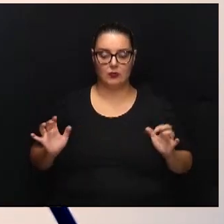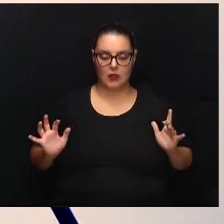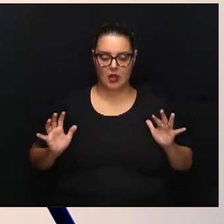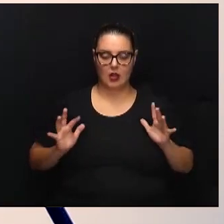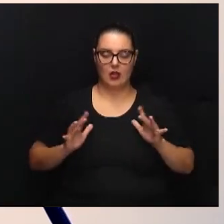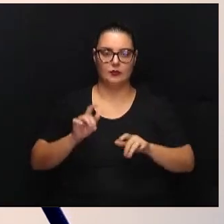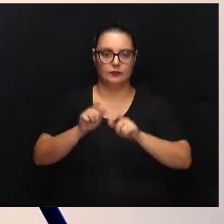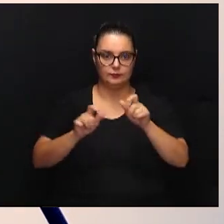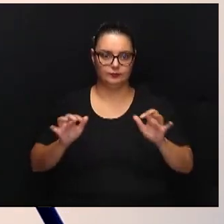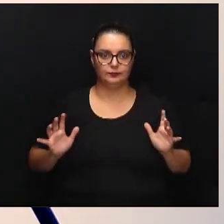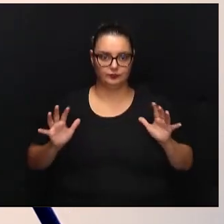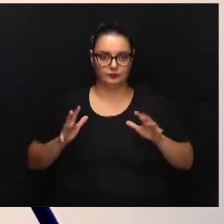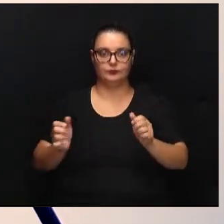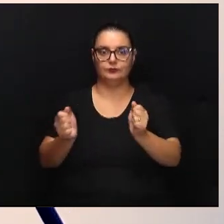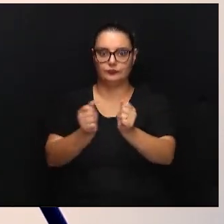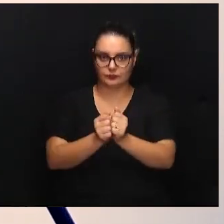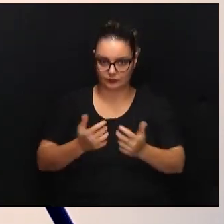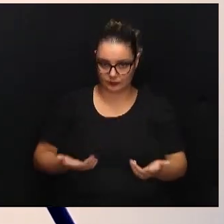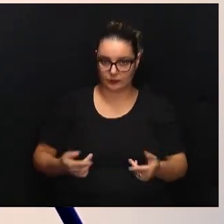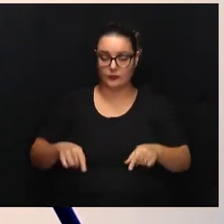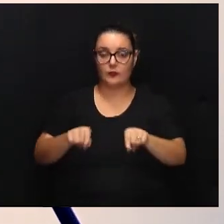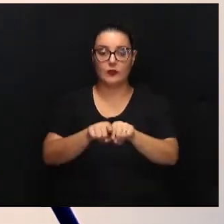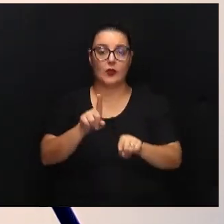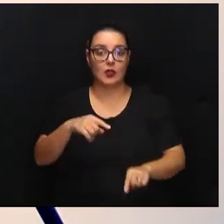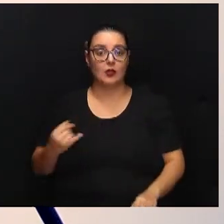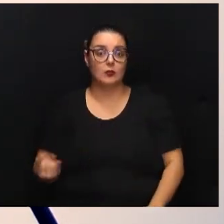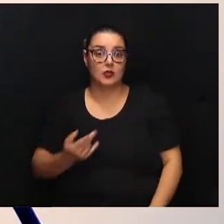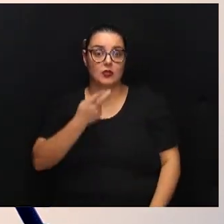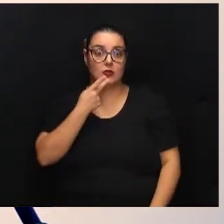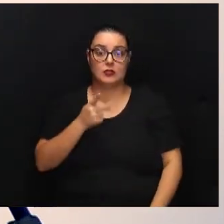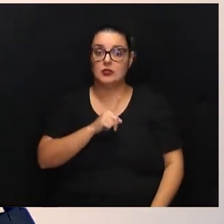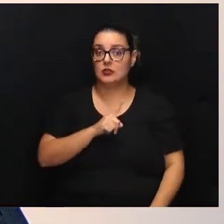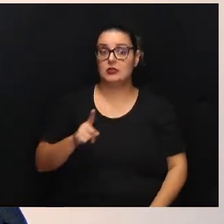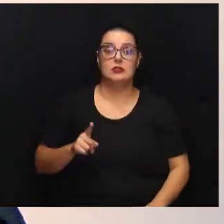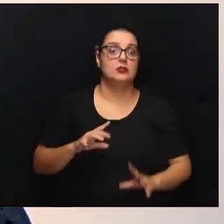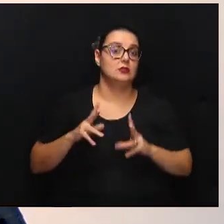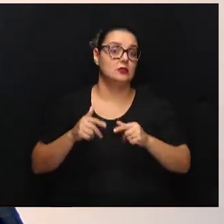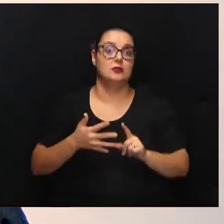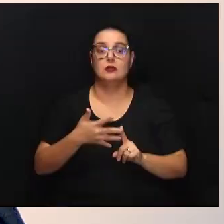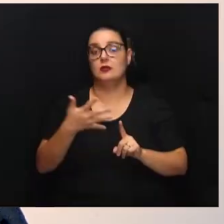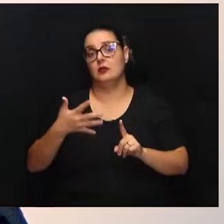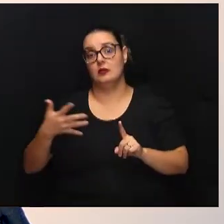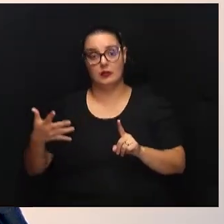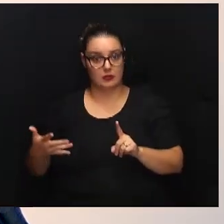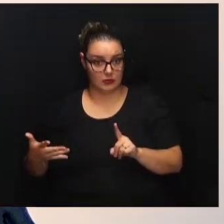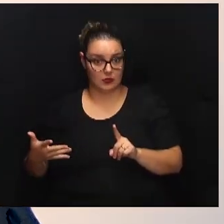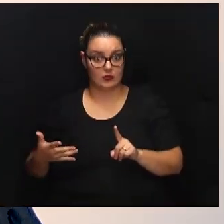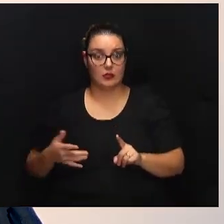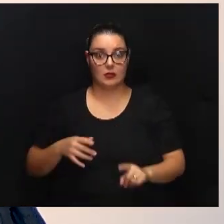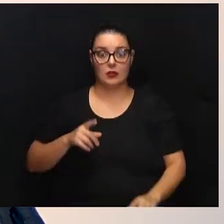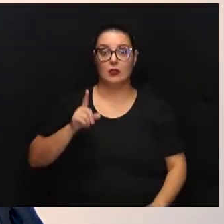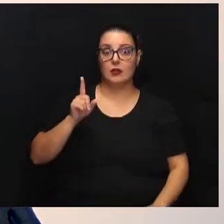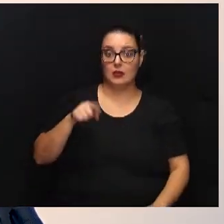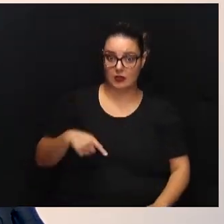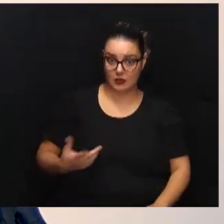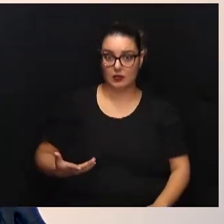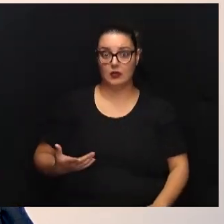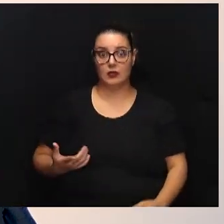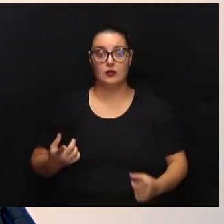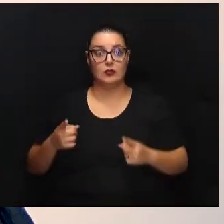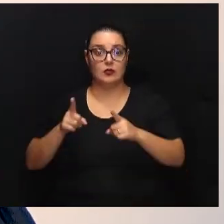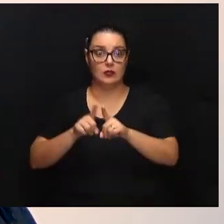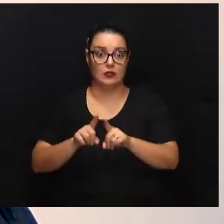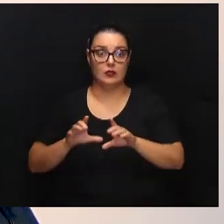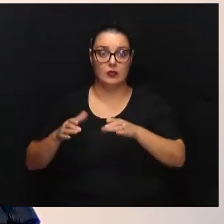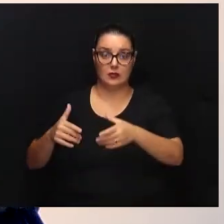é importante dizer que nem toda LGBTQIAPN+, está do lado da classe trabalhadora. Há muita